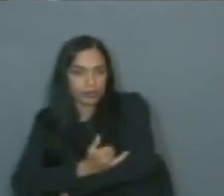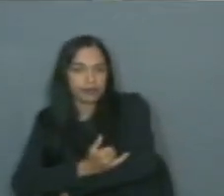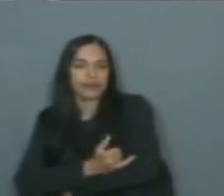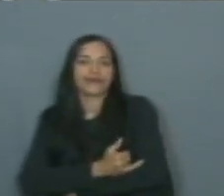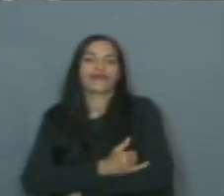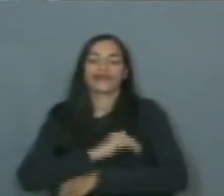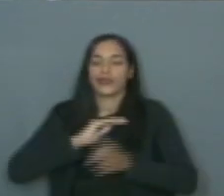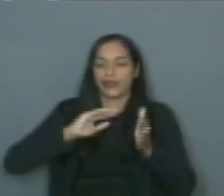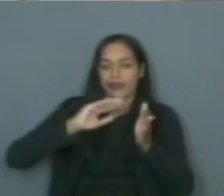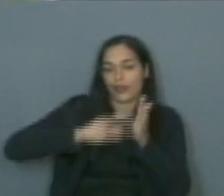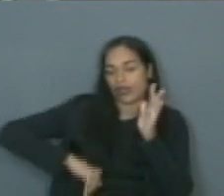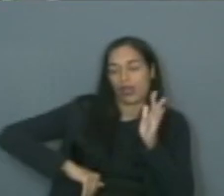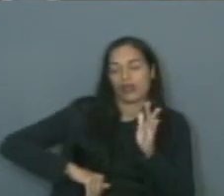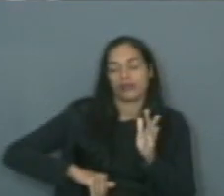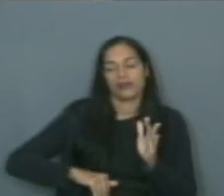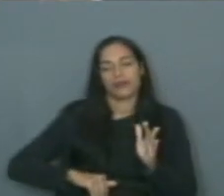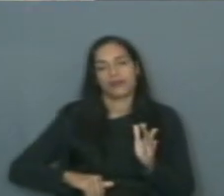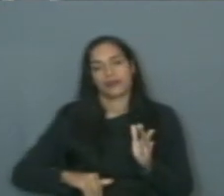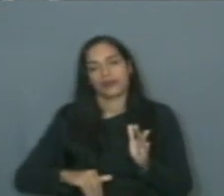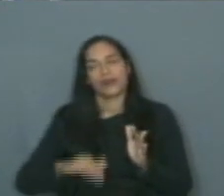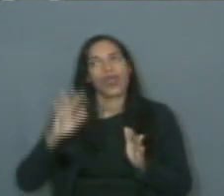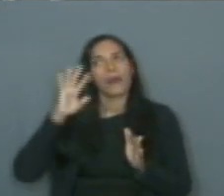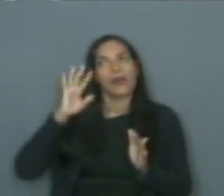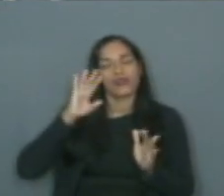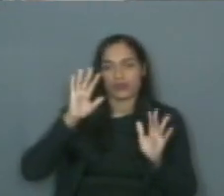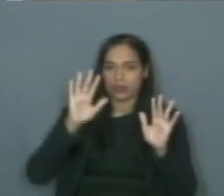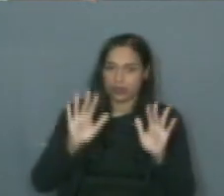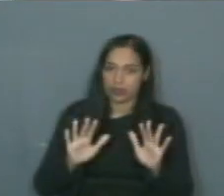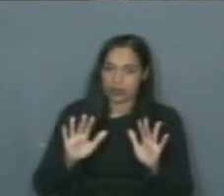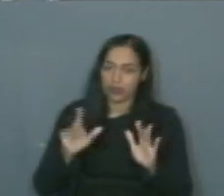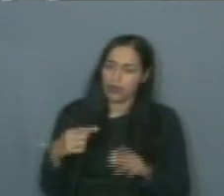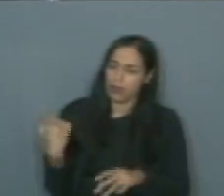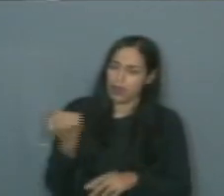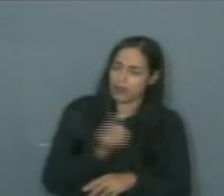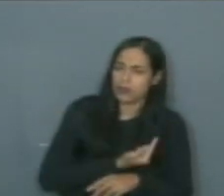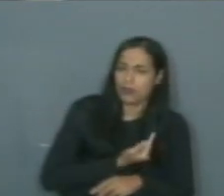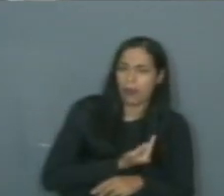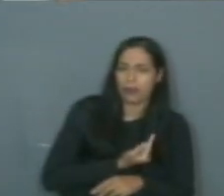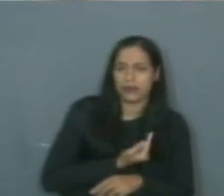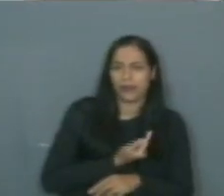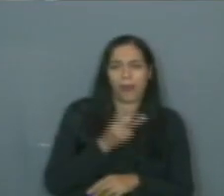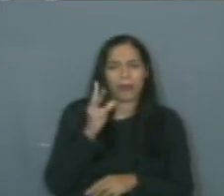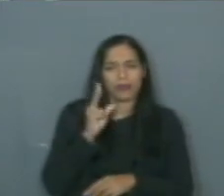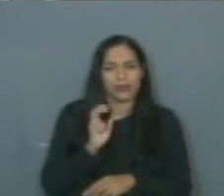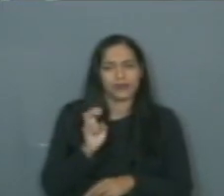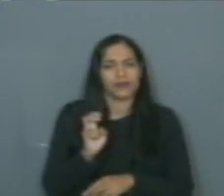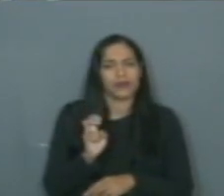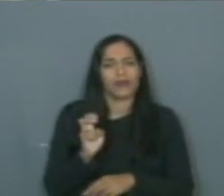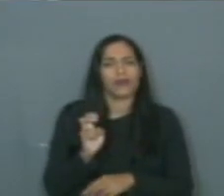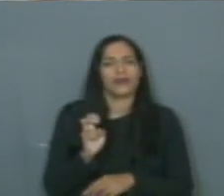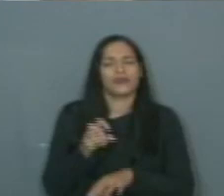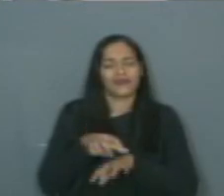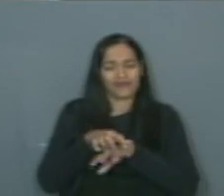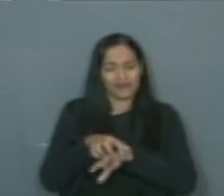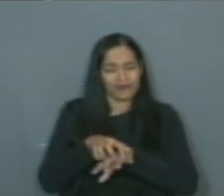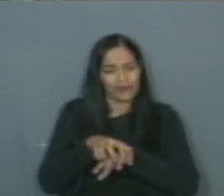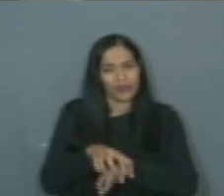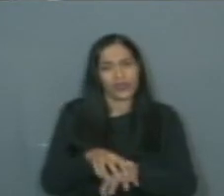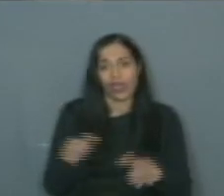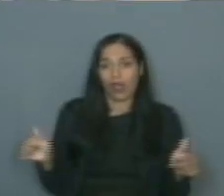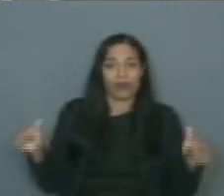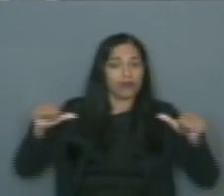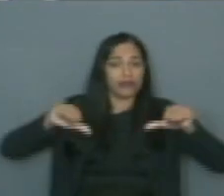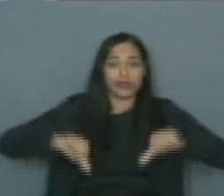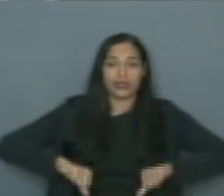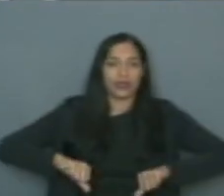assim tiraram. Eu imagino, a gente vê passar, são transportados pior do